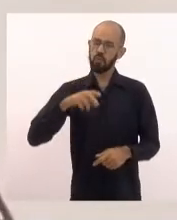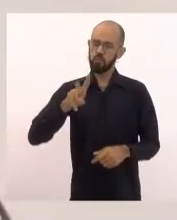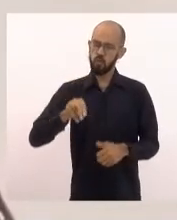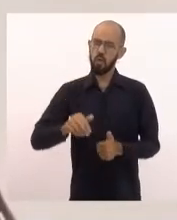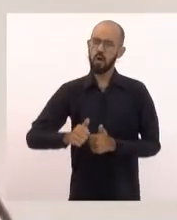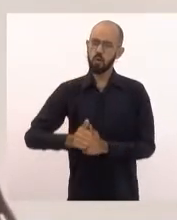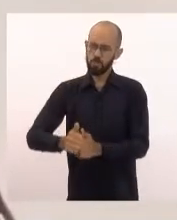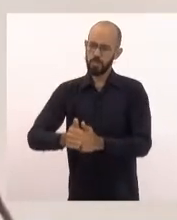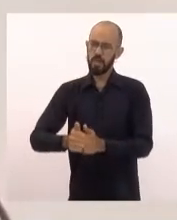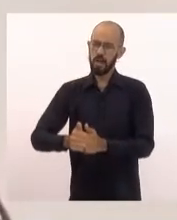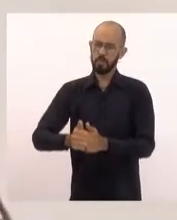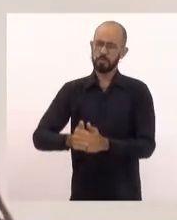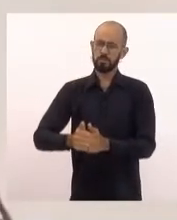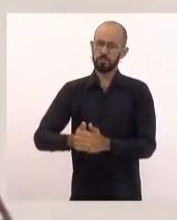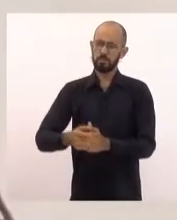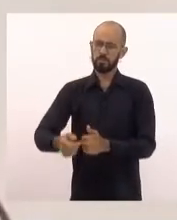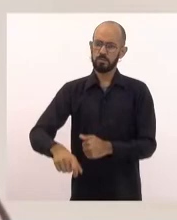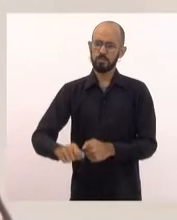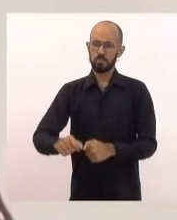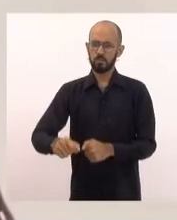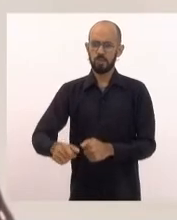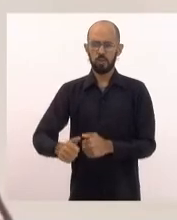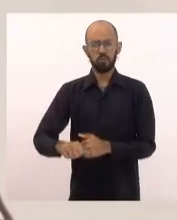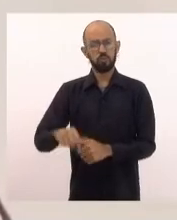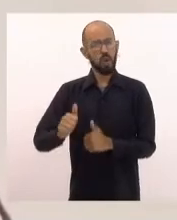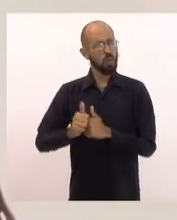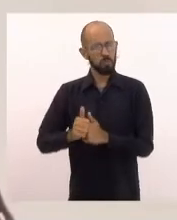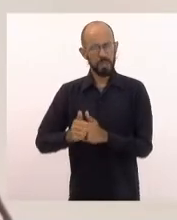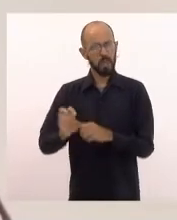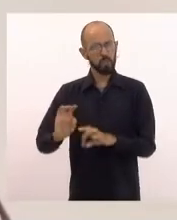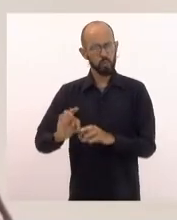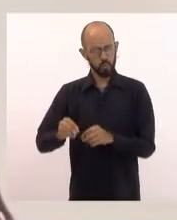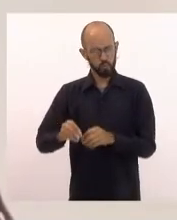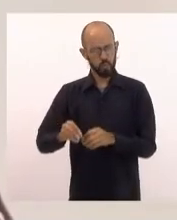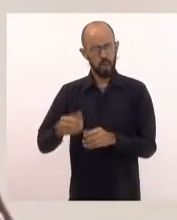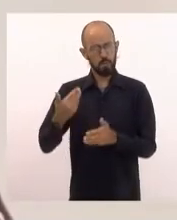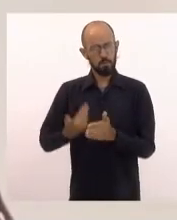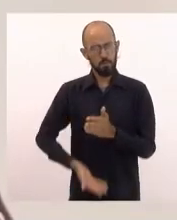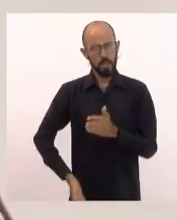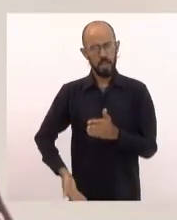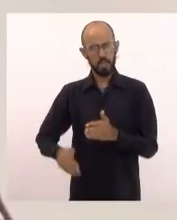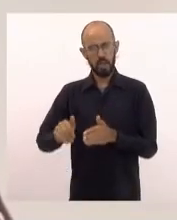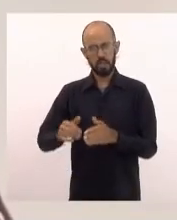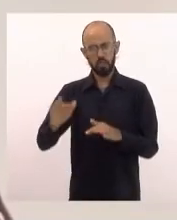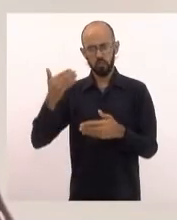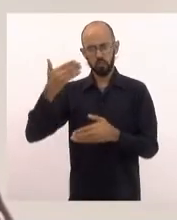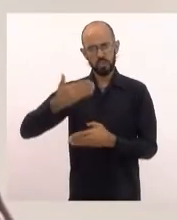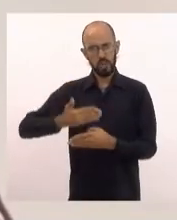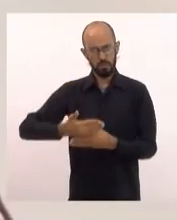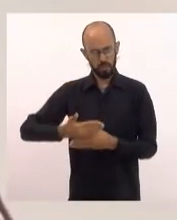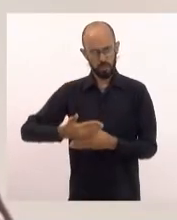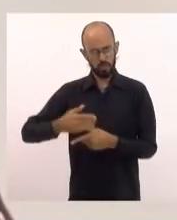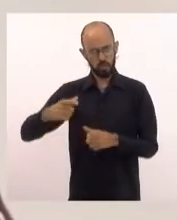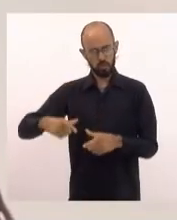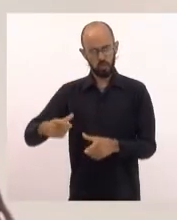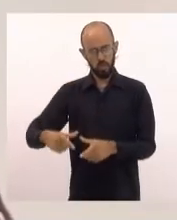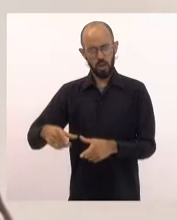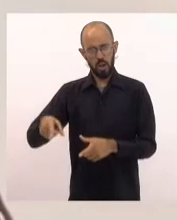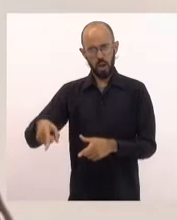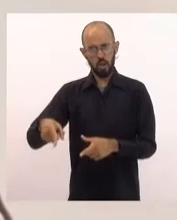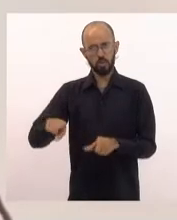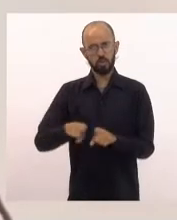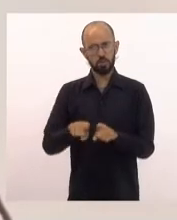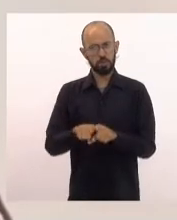Vou acompanhar de perto tanto o fechamento, a perda do alvará desse estabelecimento, como a prisão desses